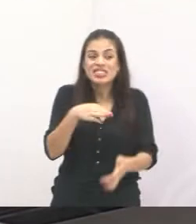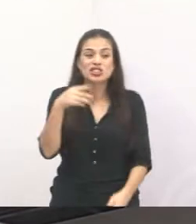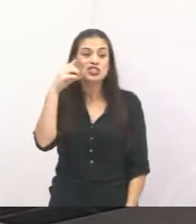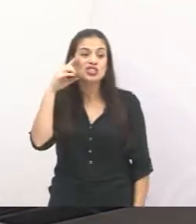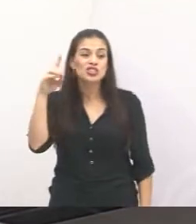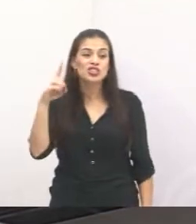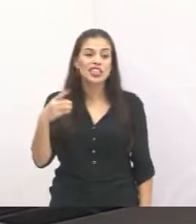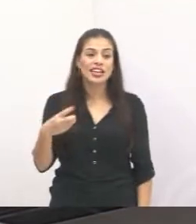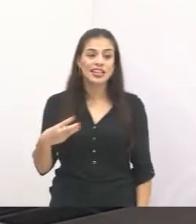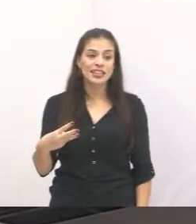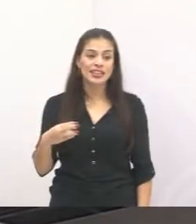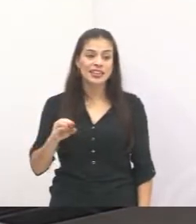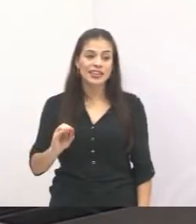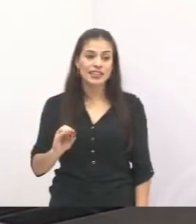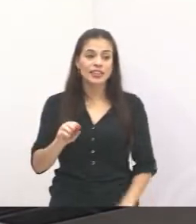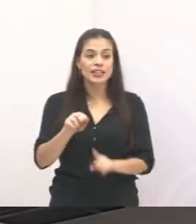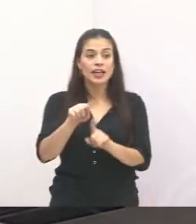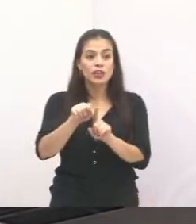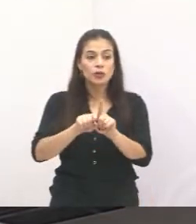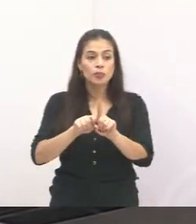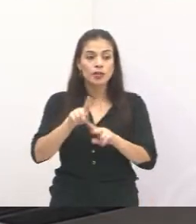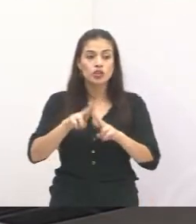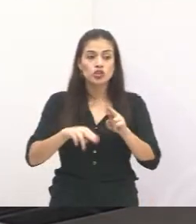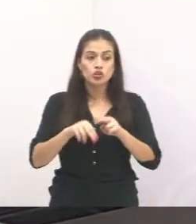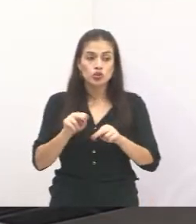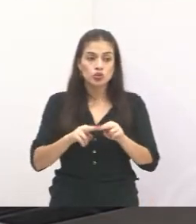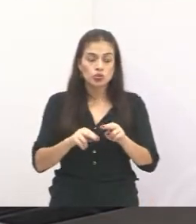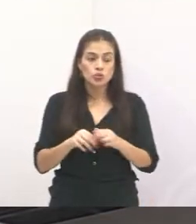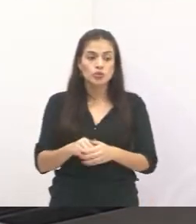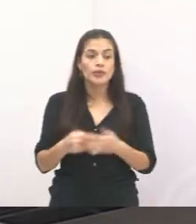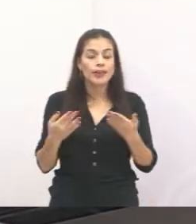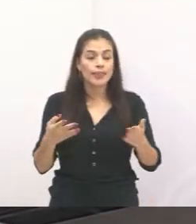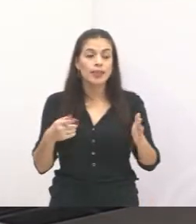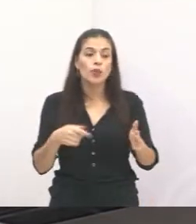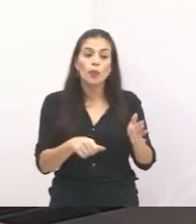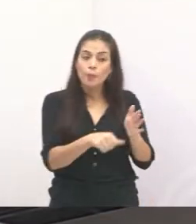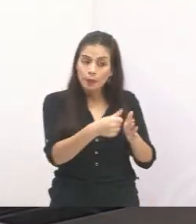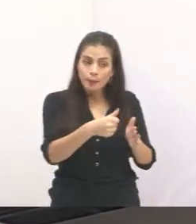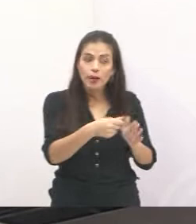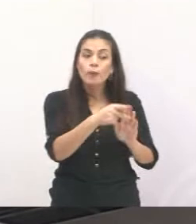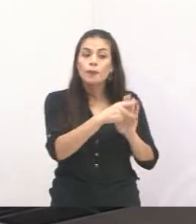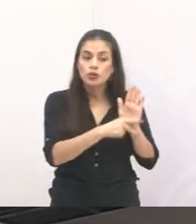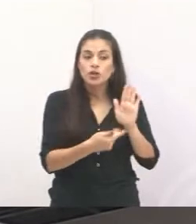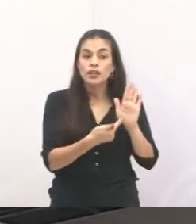sendo esse o primeiro projeto, mais uma vez agradecer a imensa